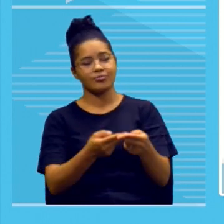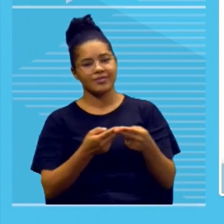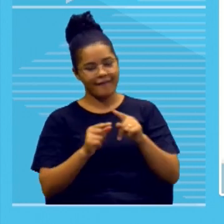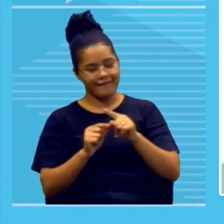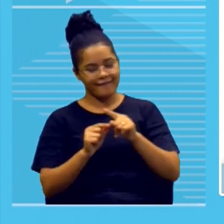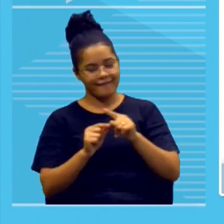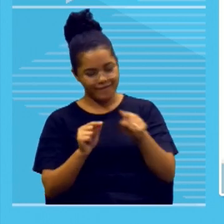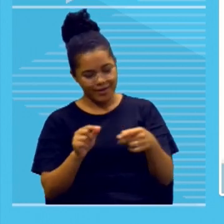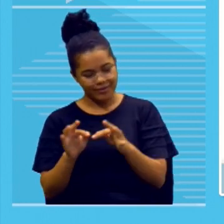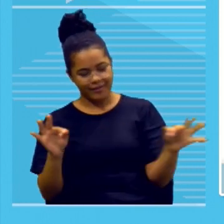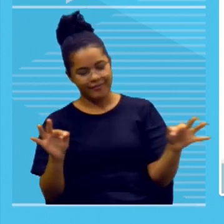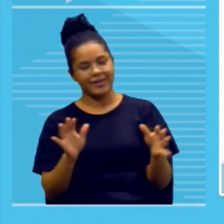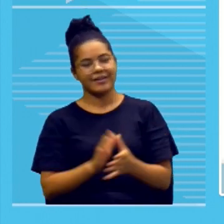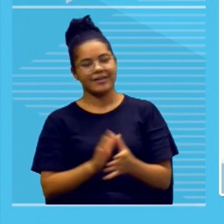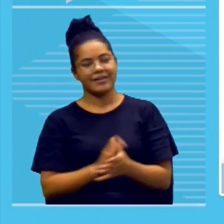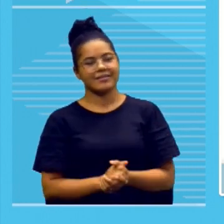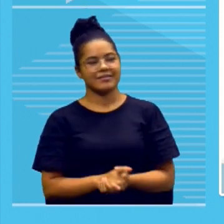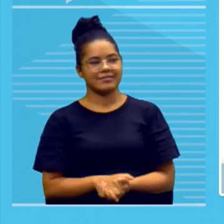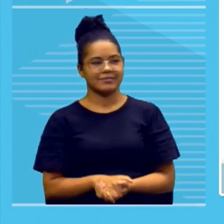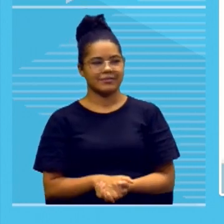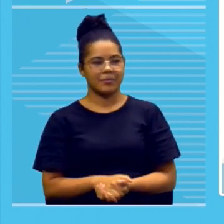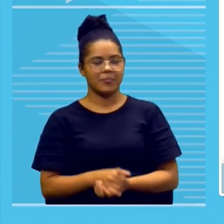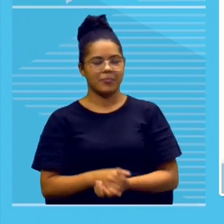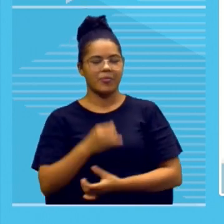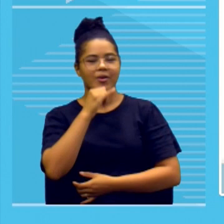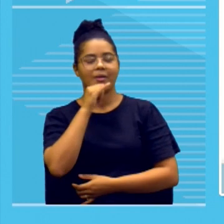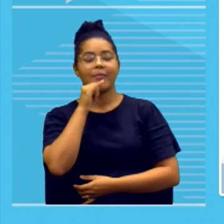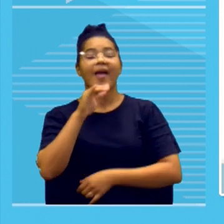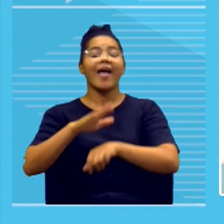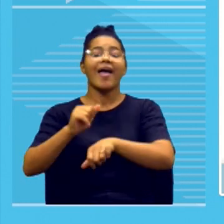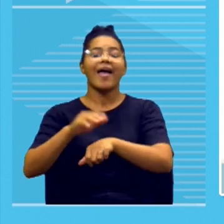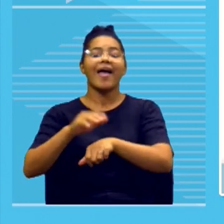Ei, gente. Ei, meu povo. Eu vou ali comer, tá?